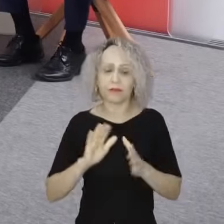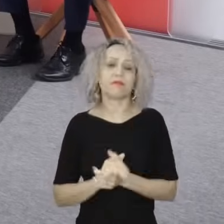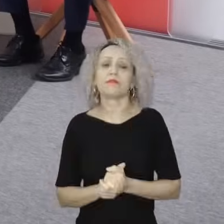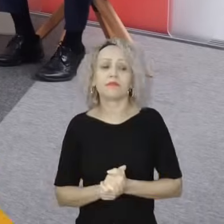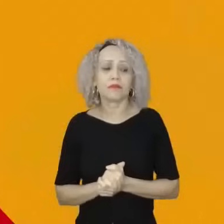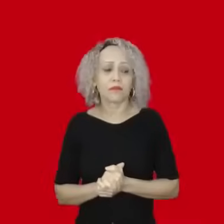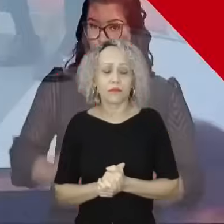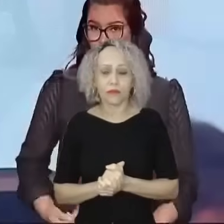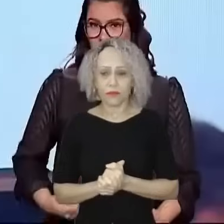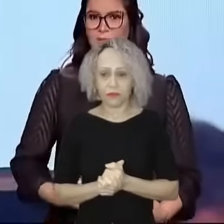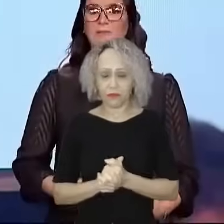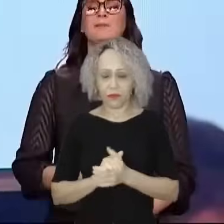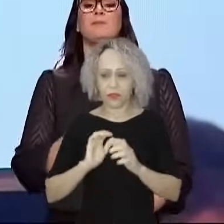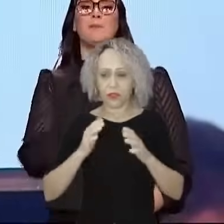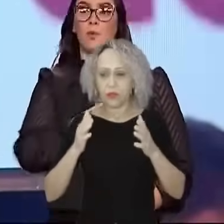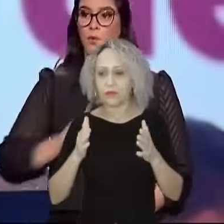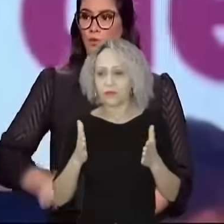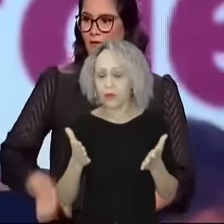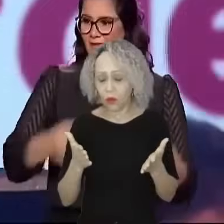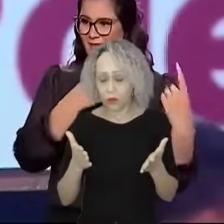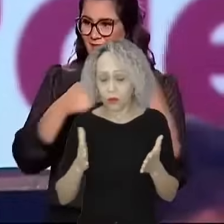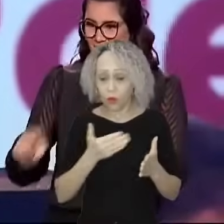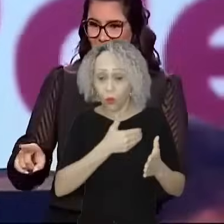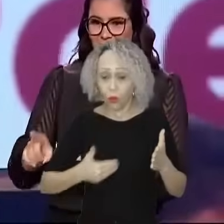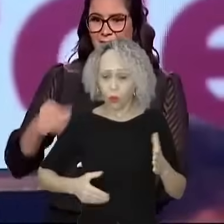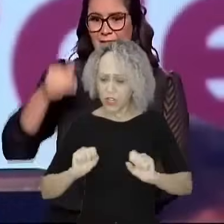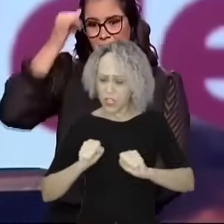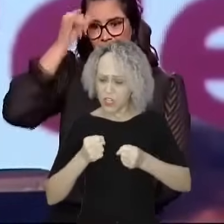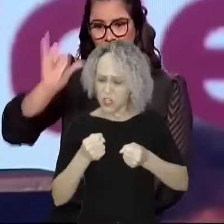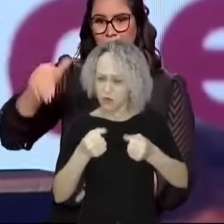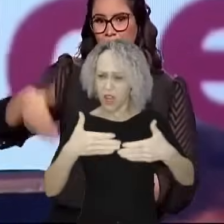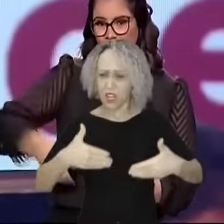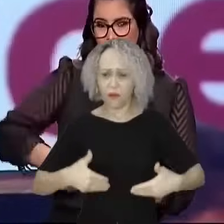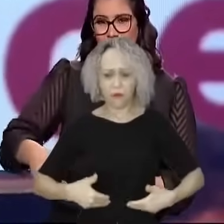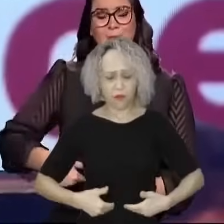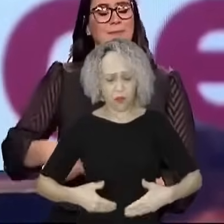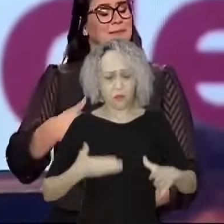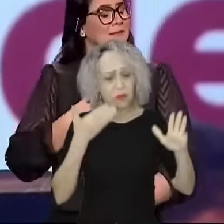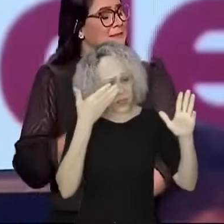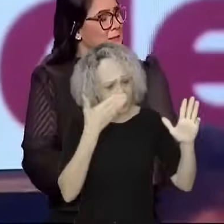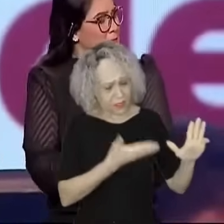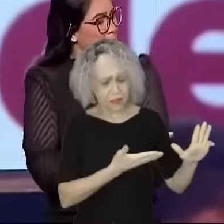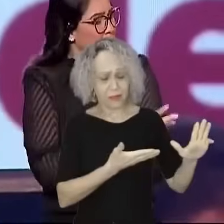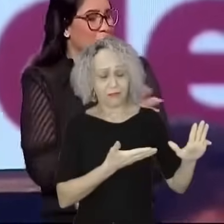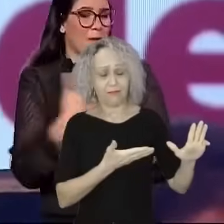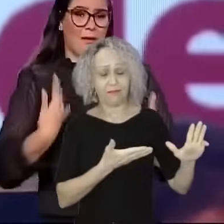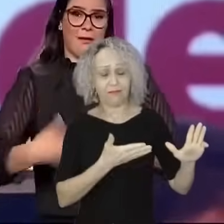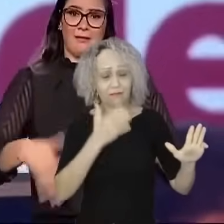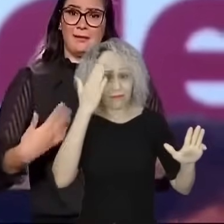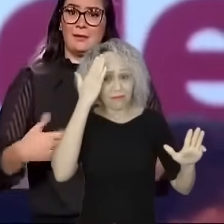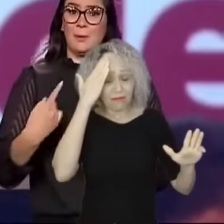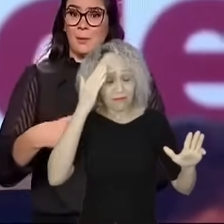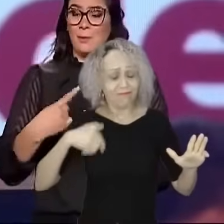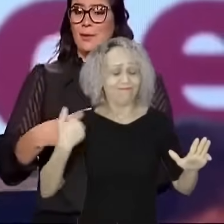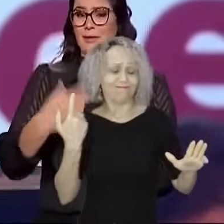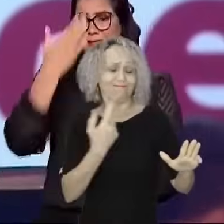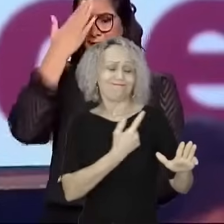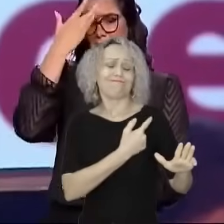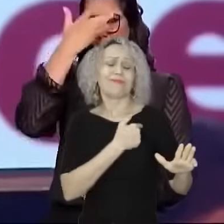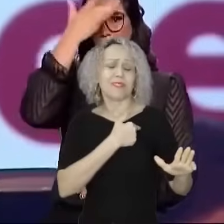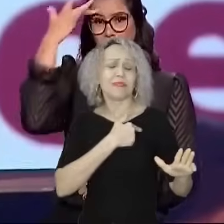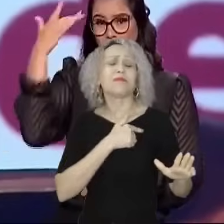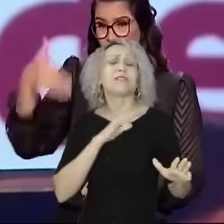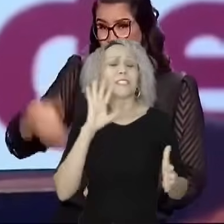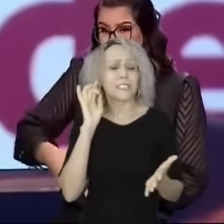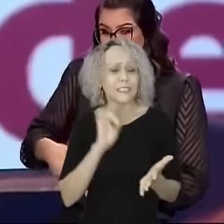de combate à fome, presidente, e aqui eu me emociono, porque a gente sabe que só quem passou fome sabe a